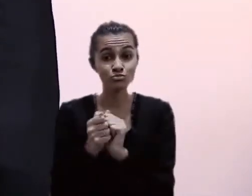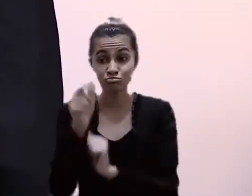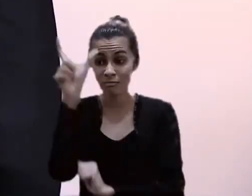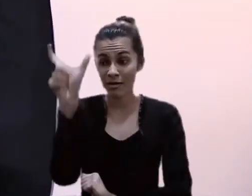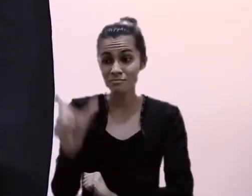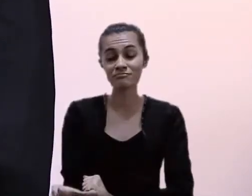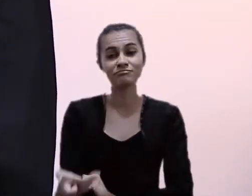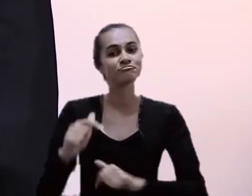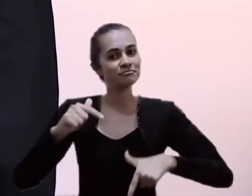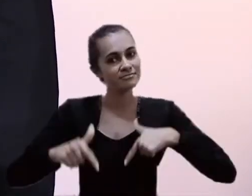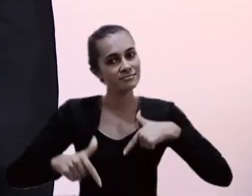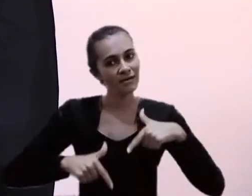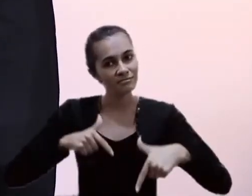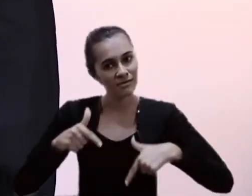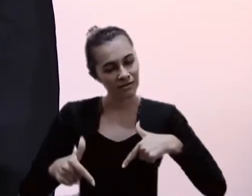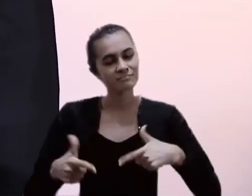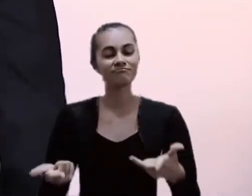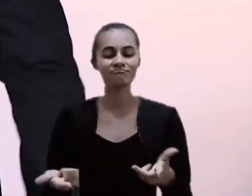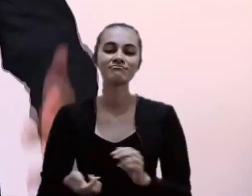Cristo.